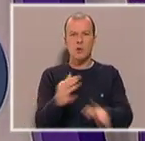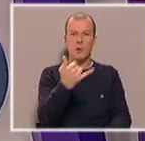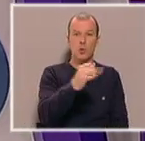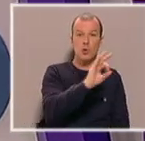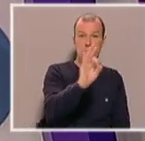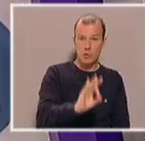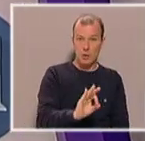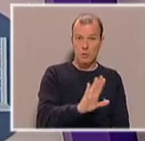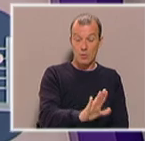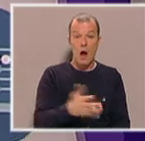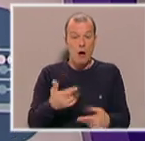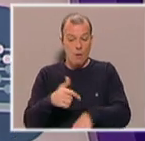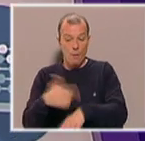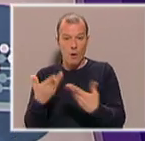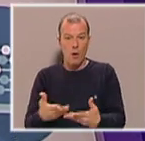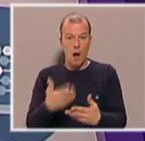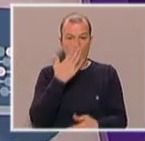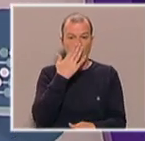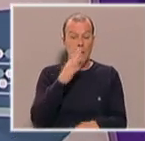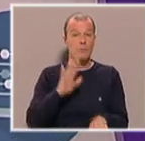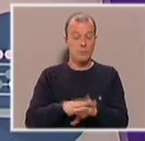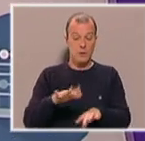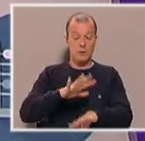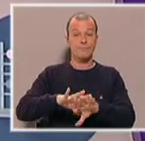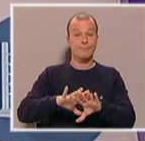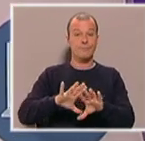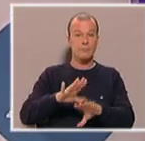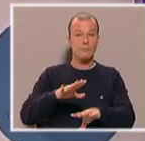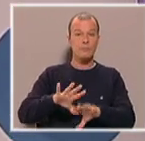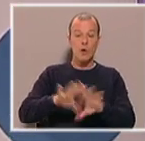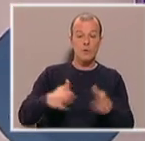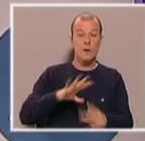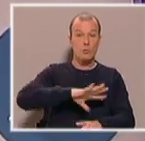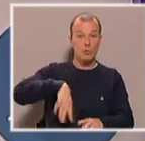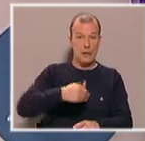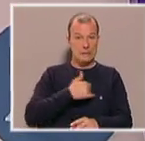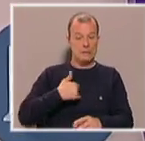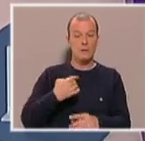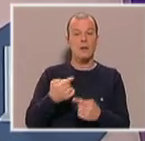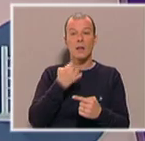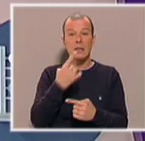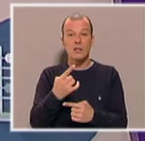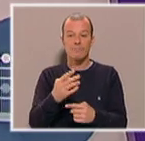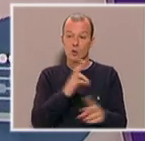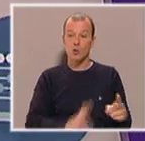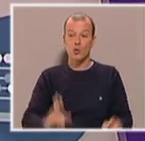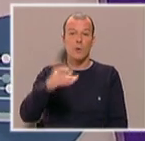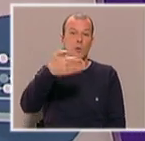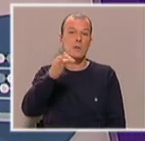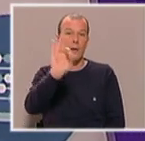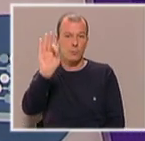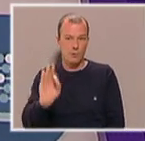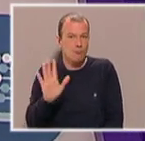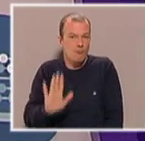Atualmente, esta taxa de mortalidade, segundo os dados da Organização Mundial de Saúde, está por volta dos 7%. Isto para dizer o quê? Que é